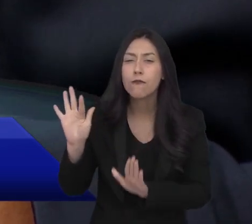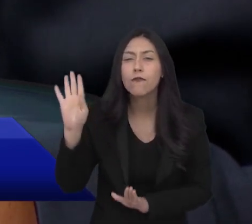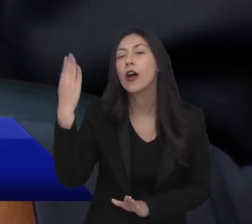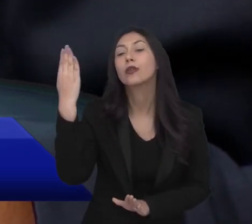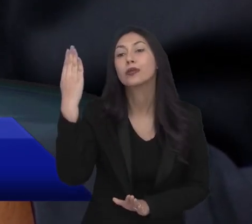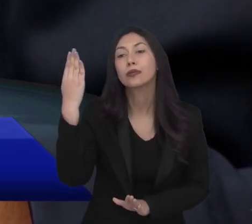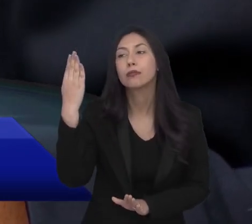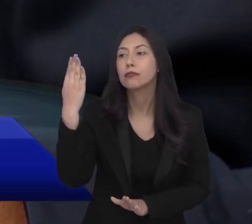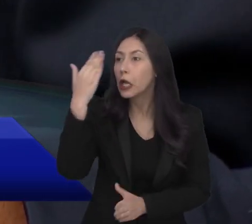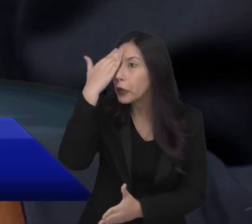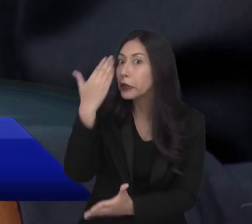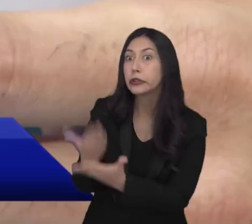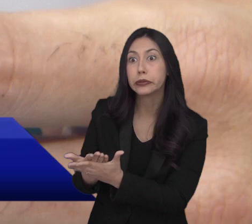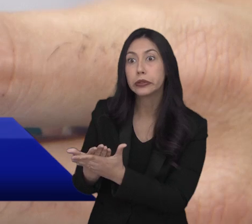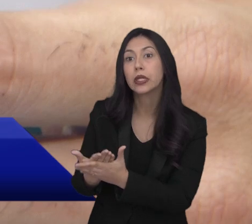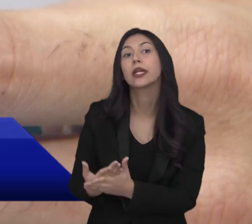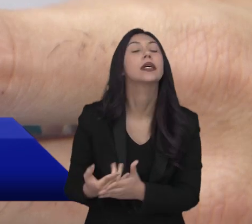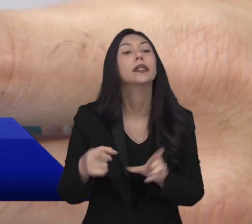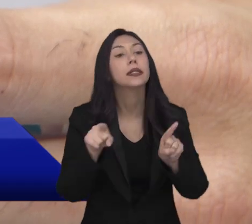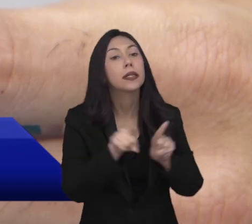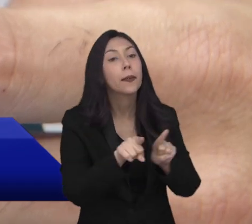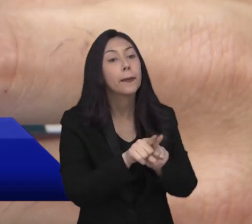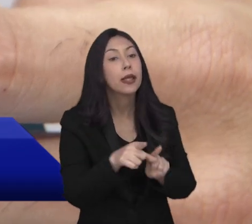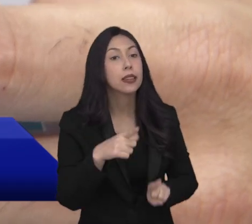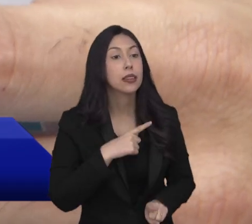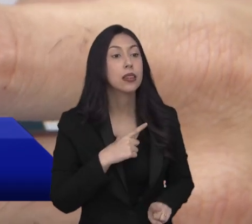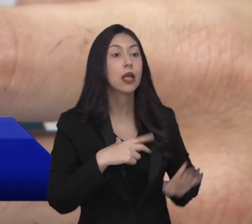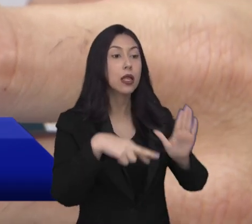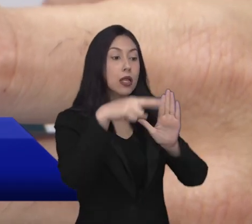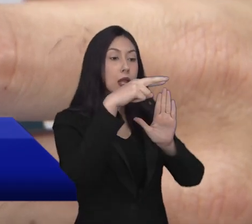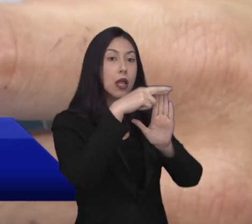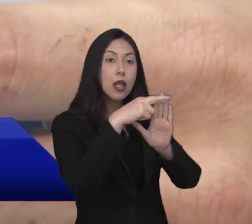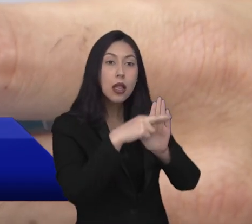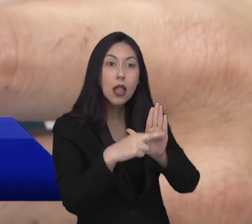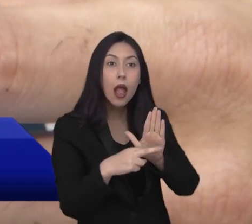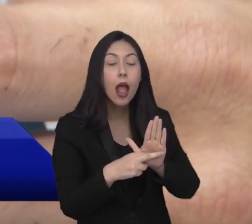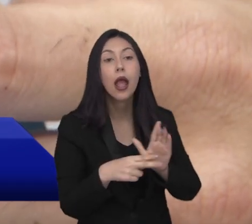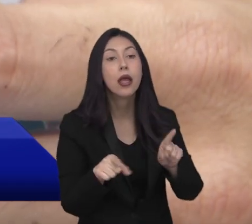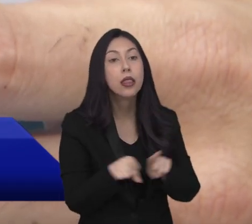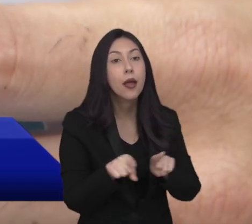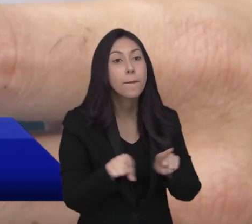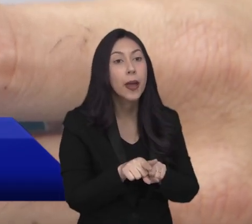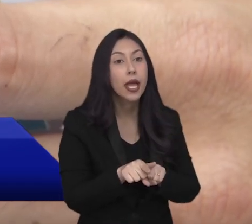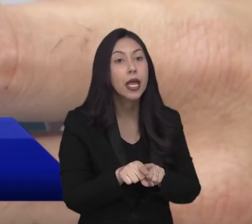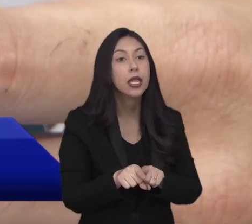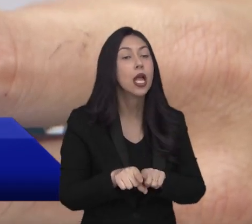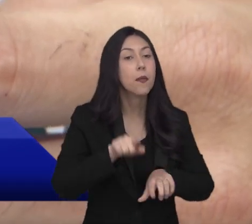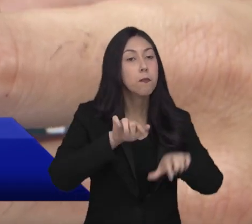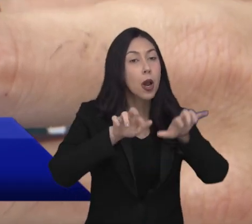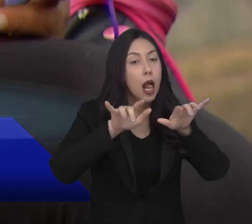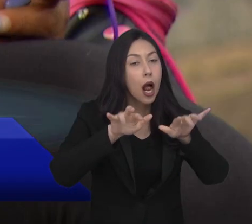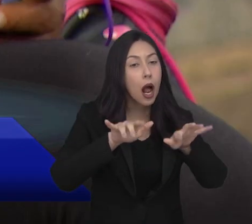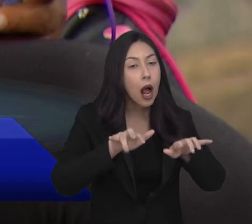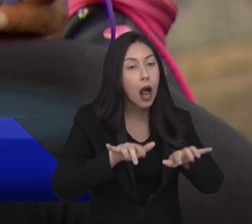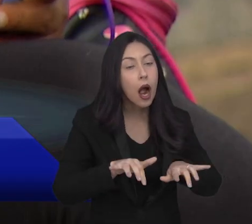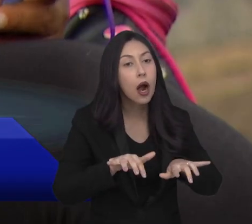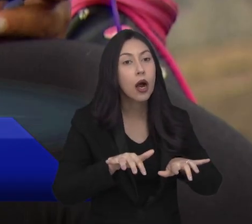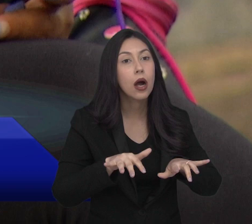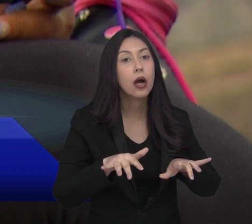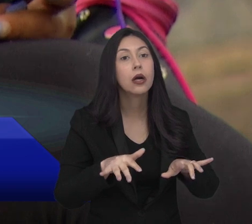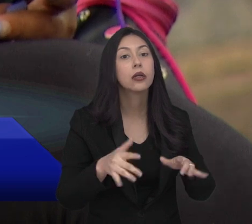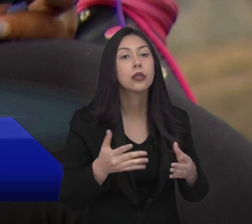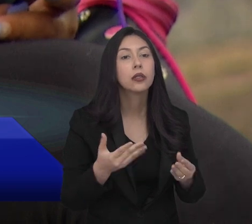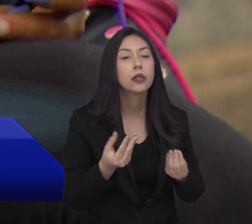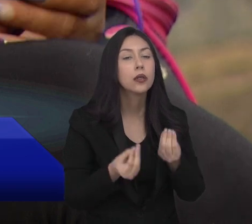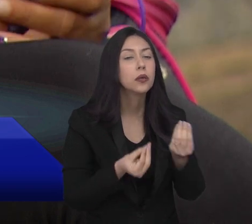deepfake, ele vai ser induzido. E ainda teve a restrição no caso dos chatbots e também dos avatares. Como um